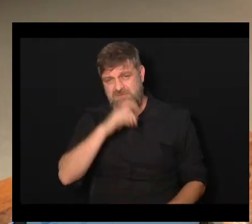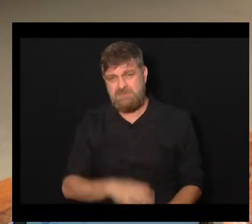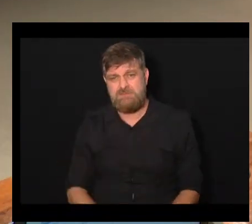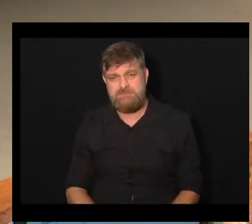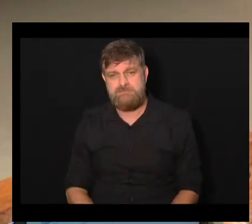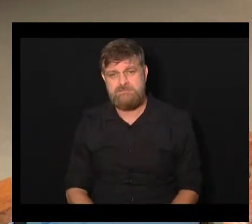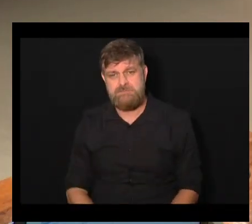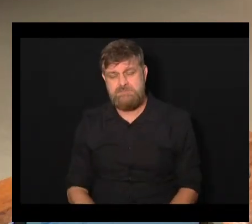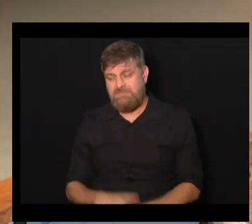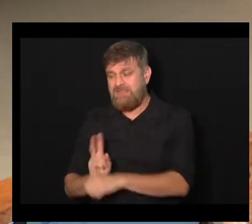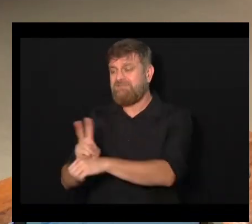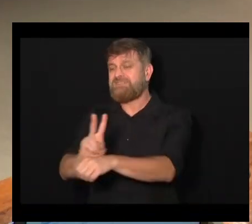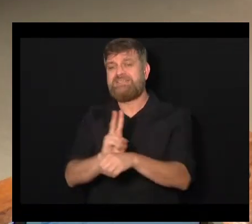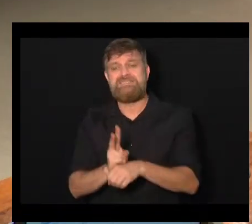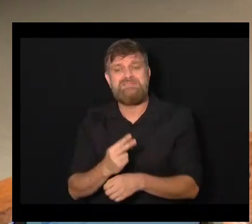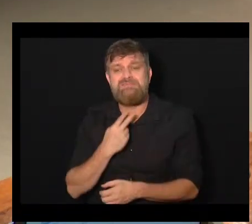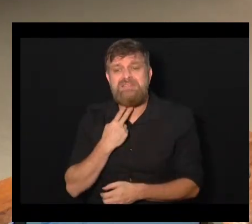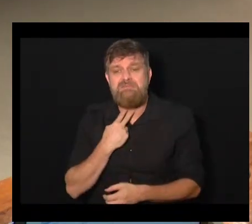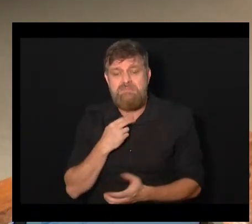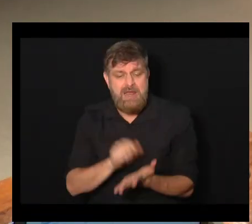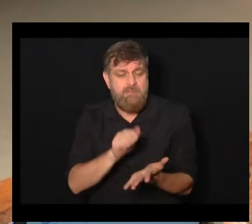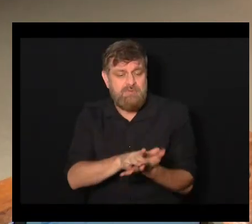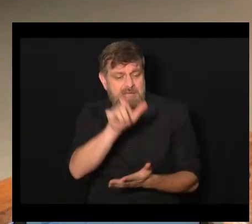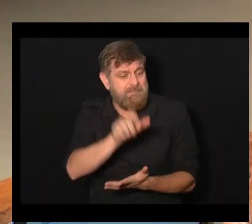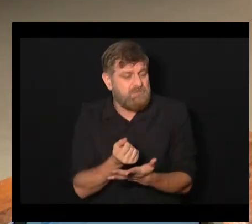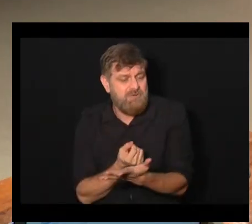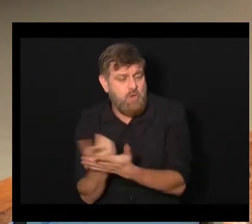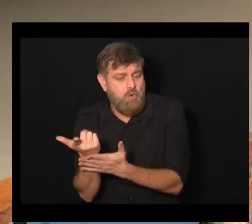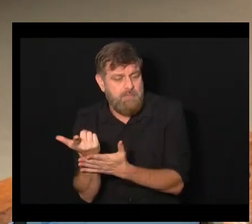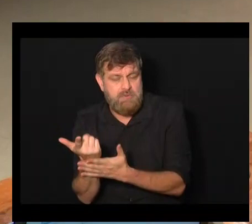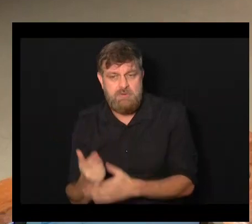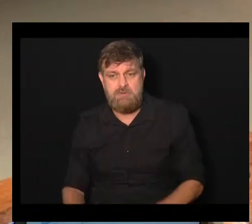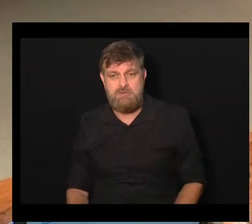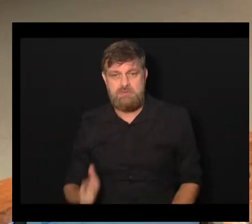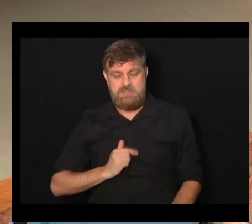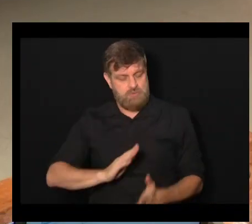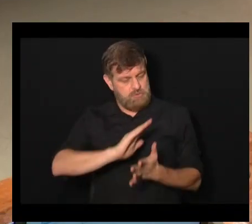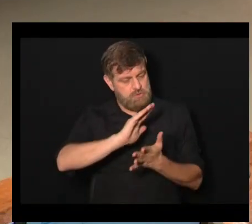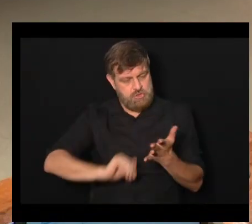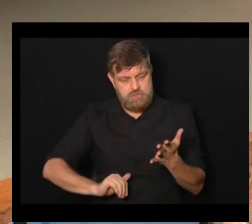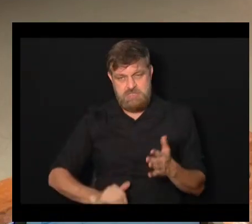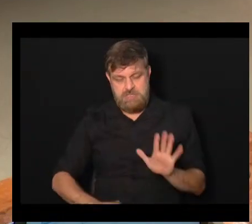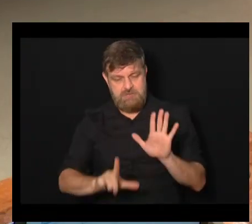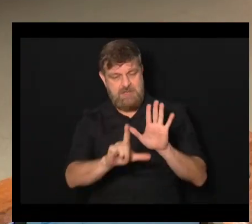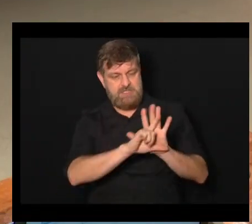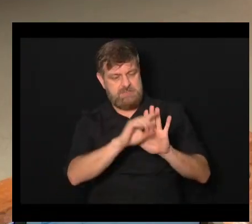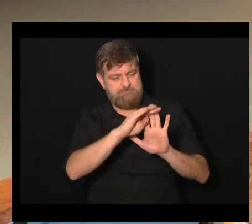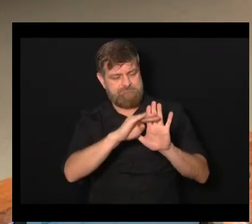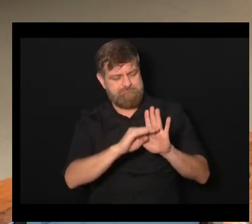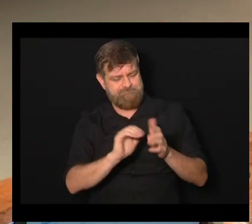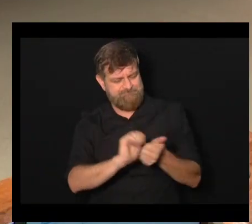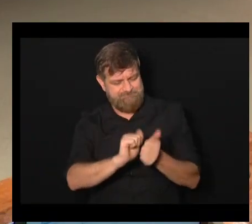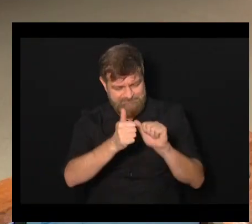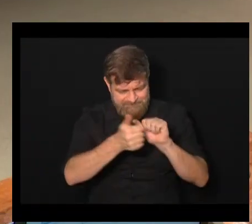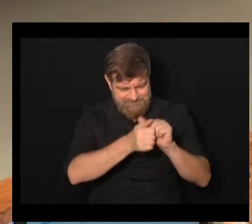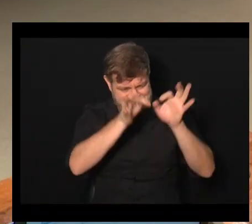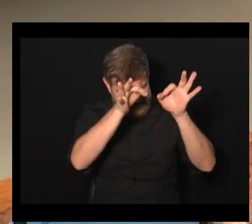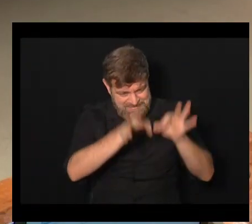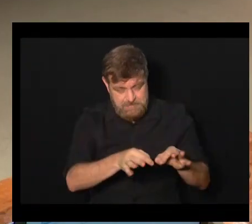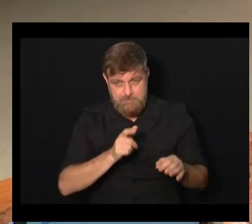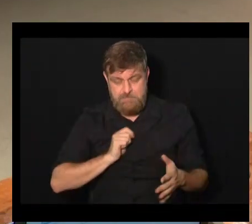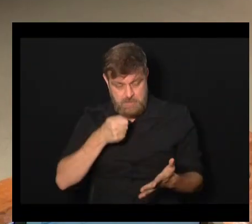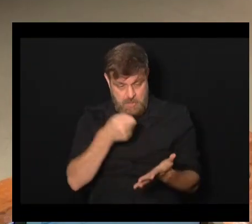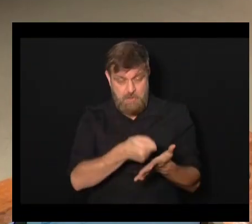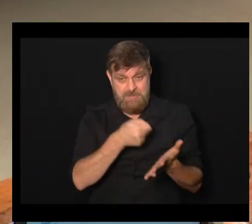a fiscalização não caberia a quem comprou. Eu acho que eliminando essa exigência, obviamente a legislação continua com o rigor